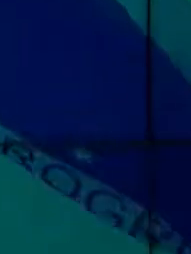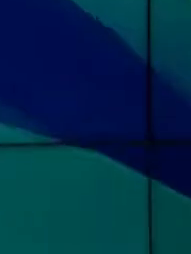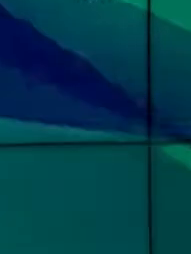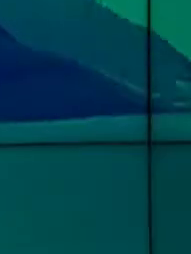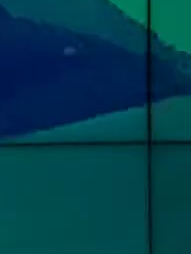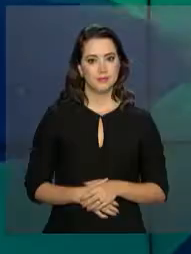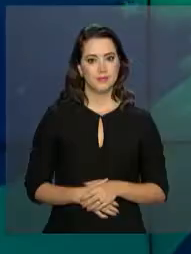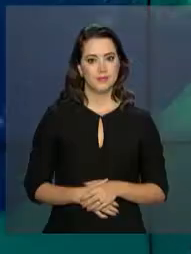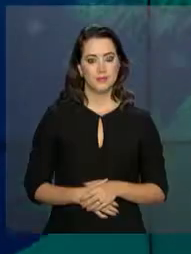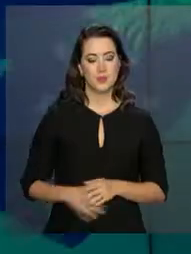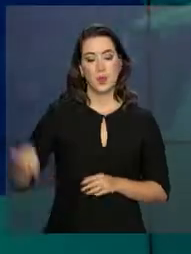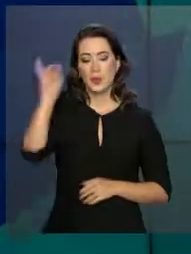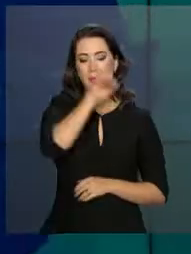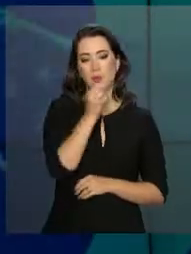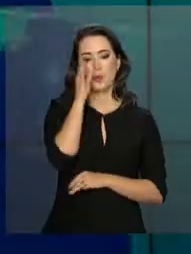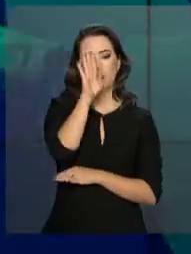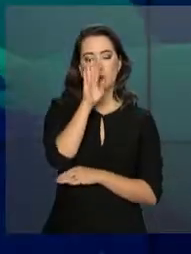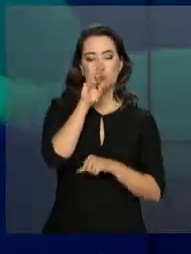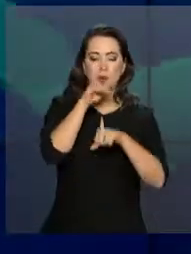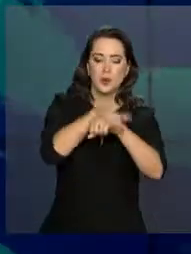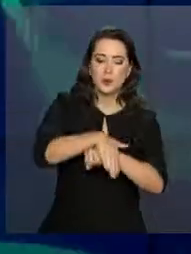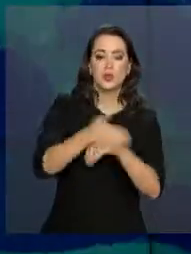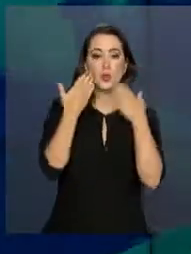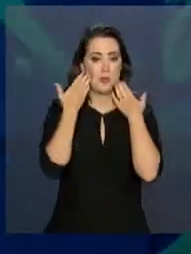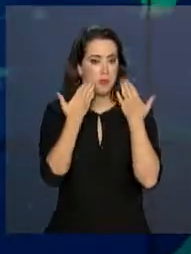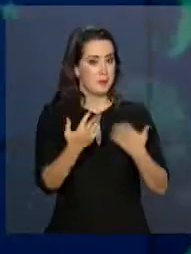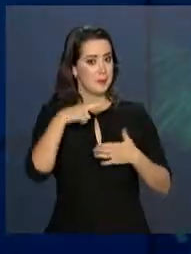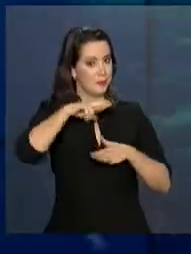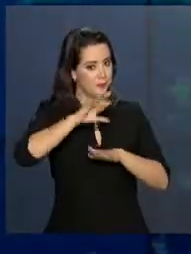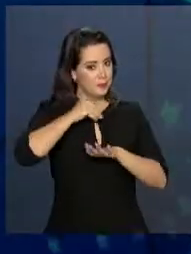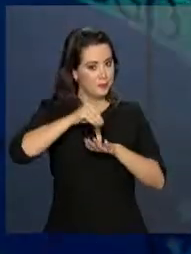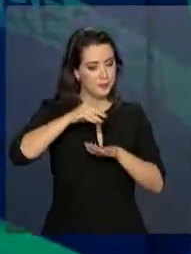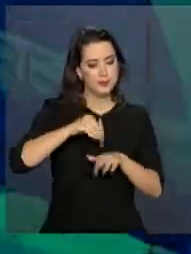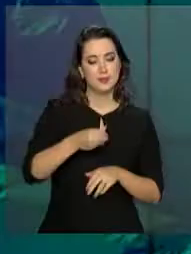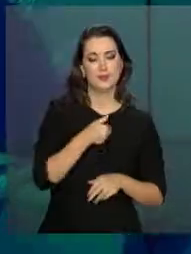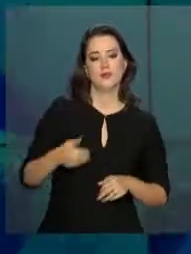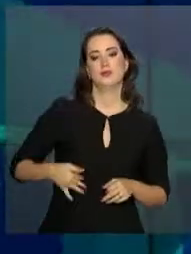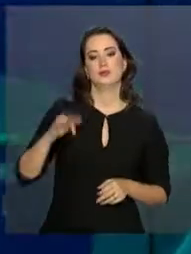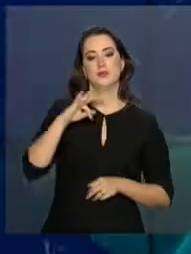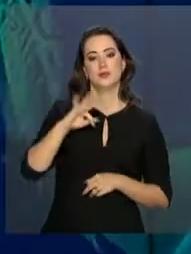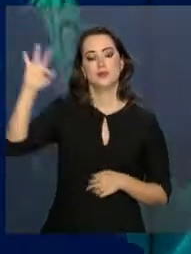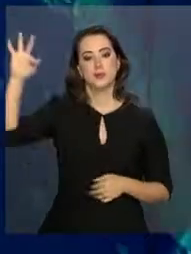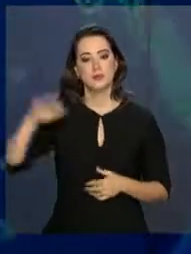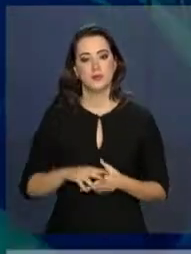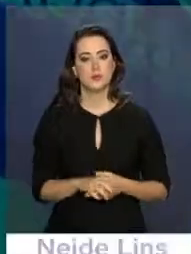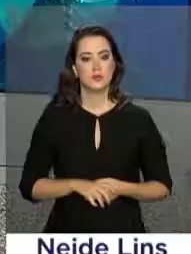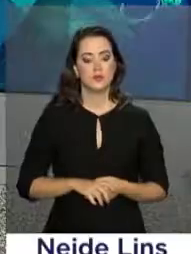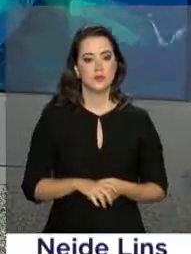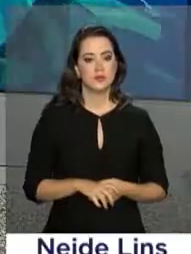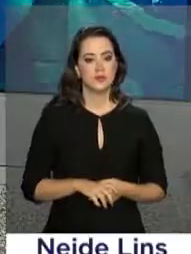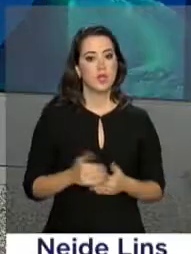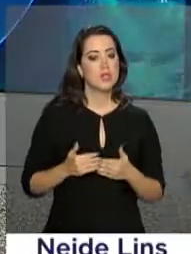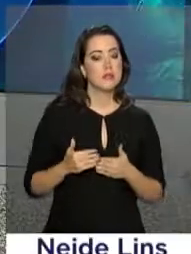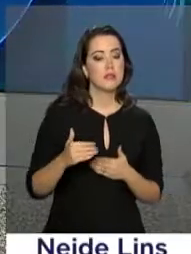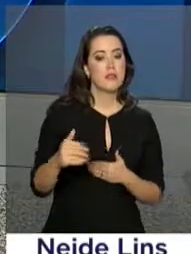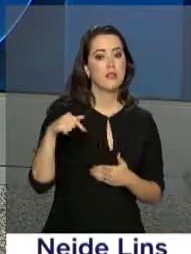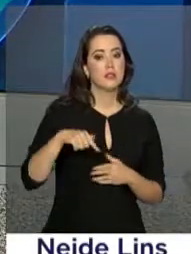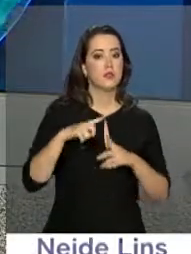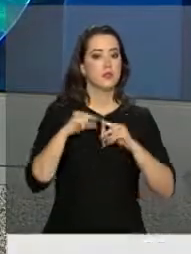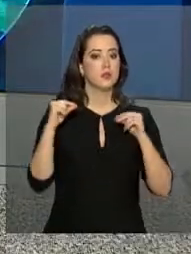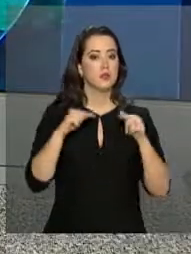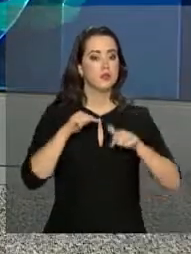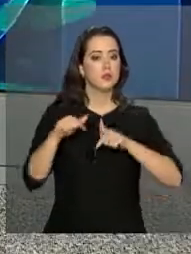olá boa noite estamos de volta com o repórter nbr as notícias do governo federal e segue aqui em